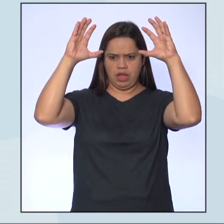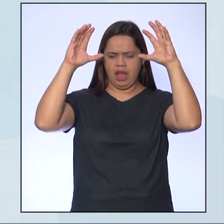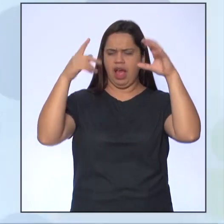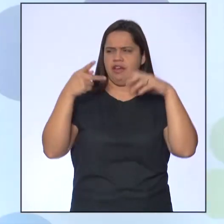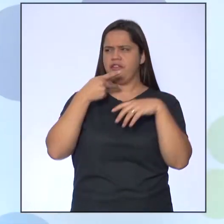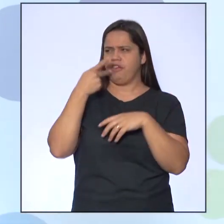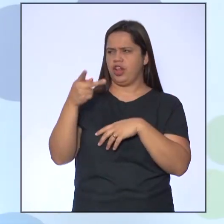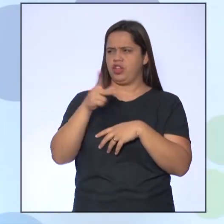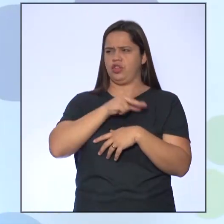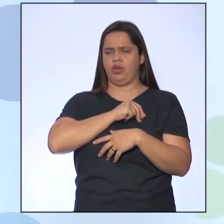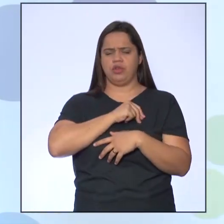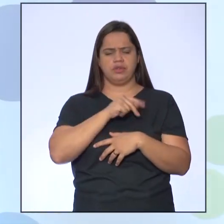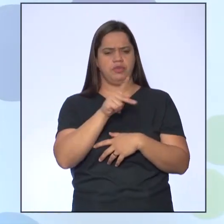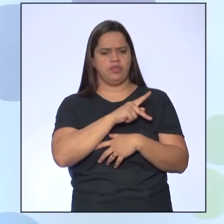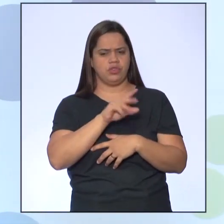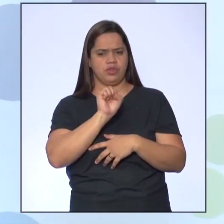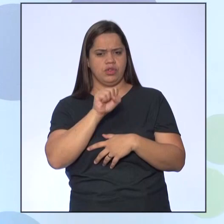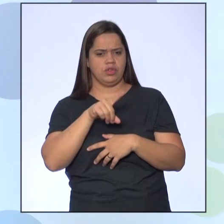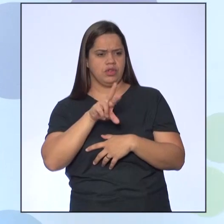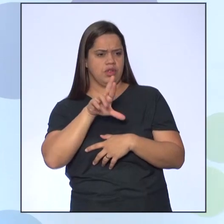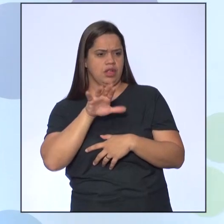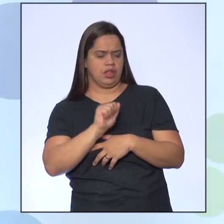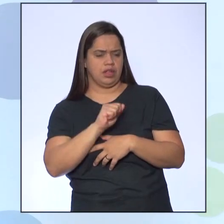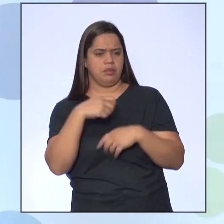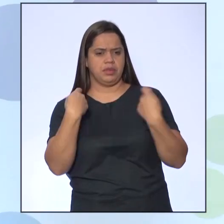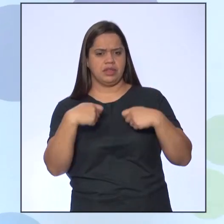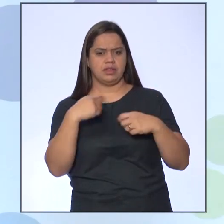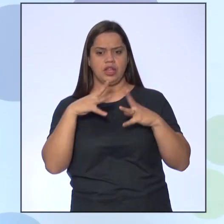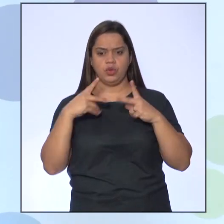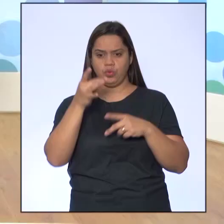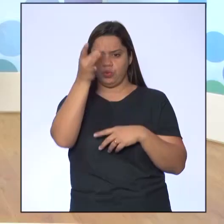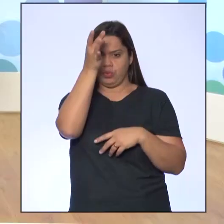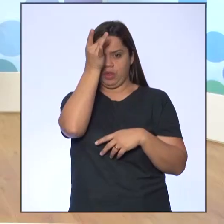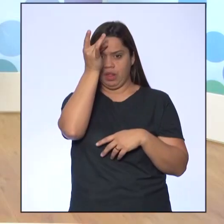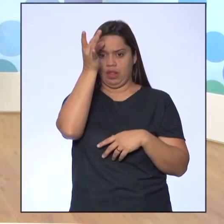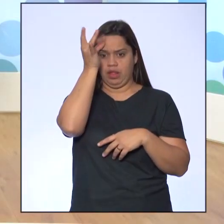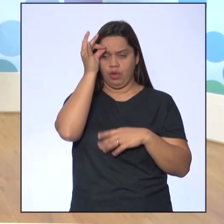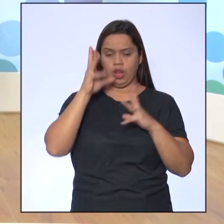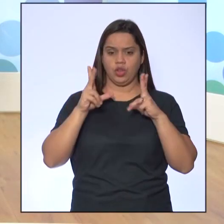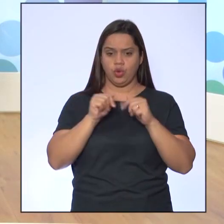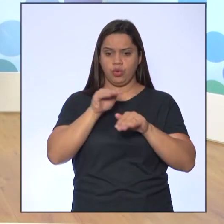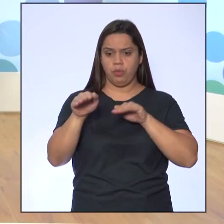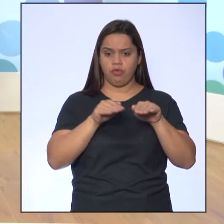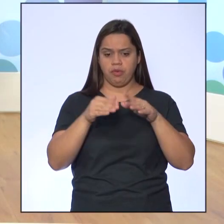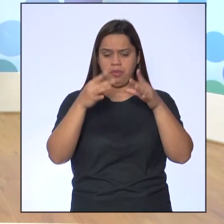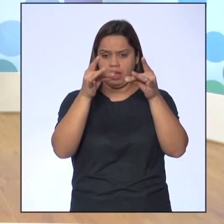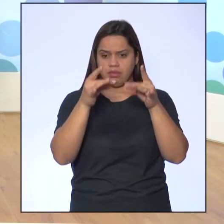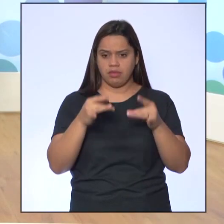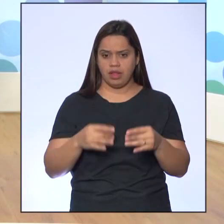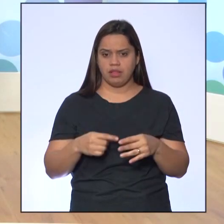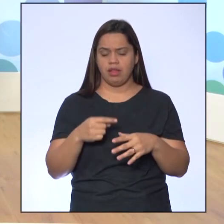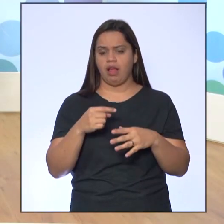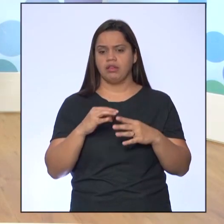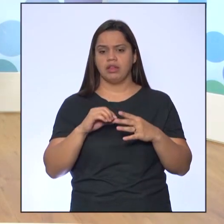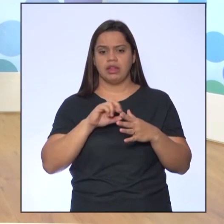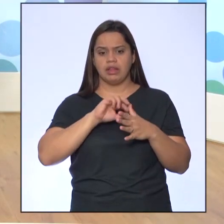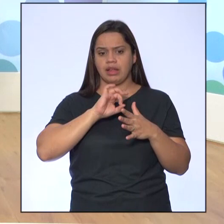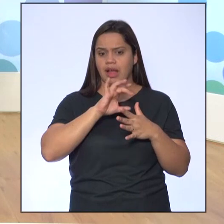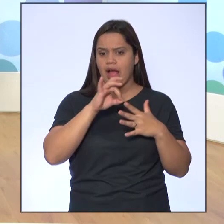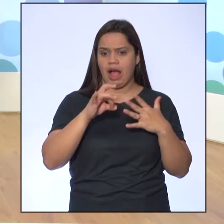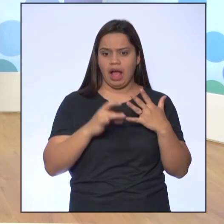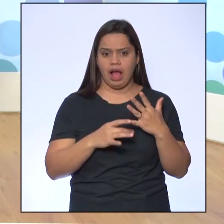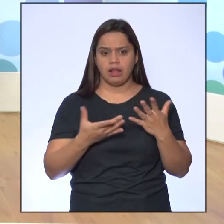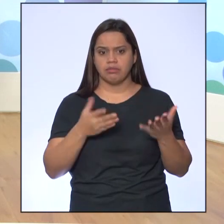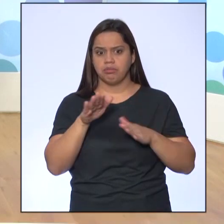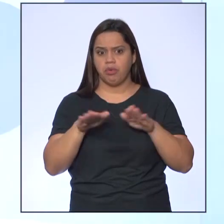Sandra, que difícil, né? Já pensou ter que decorar toda essa descrição de movimento, Fernando? Não é verdade, complicado? Sam. E ó, até